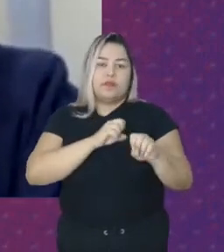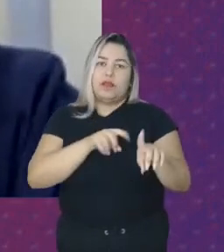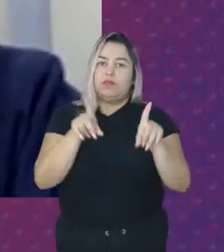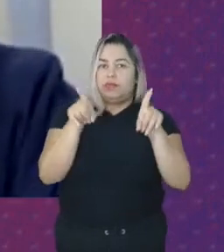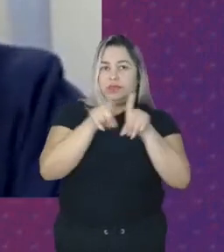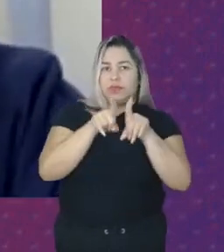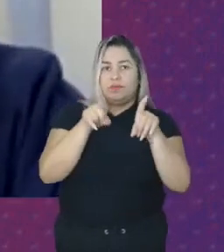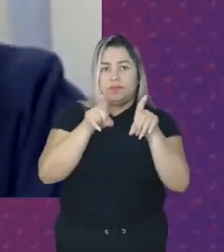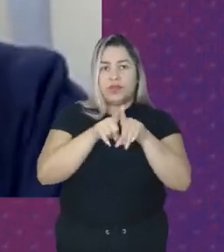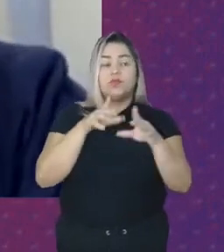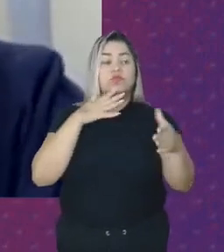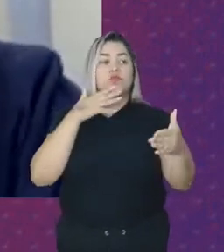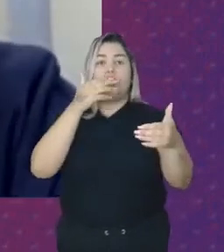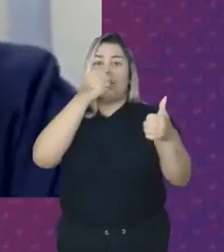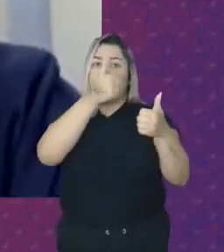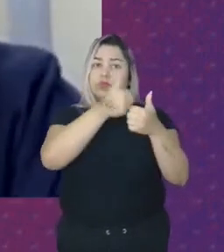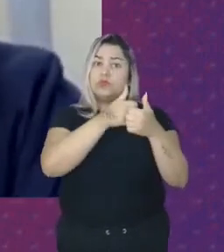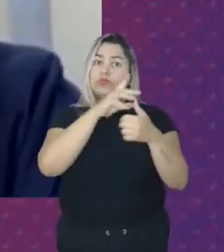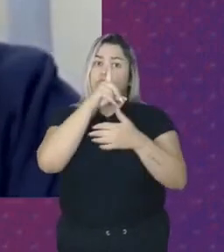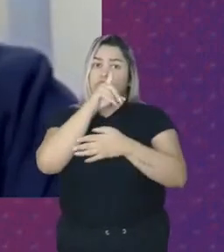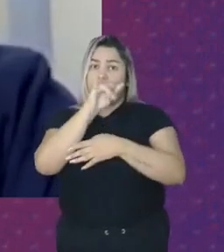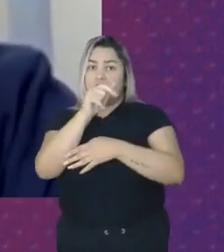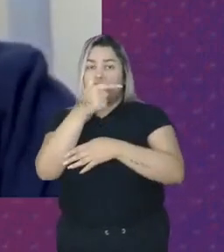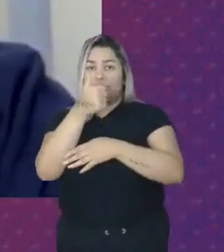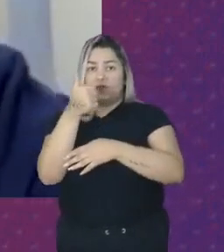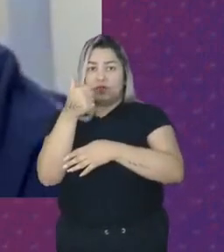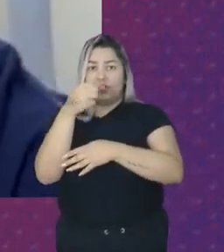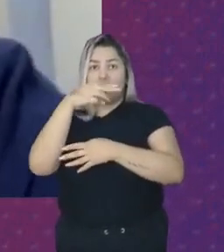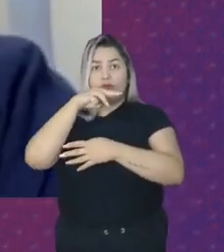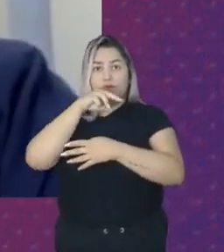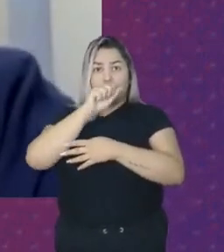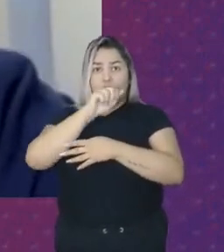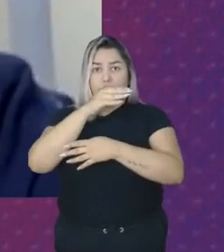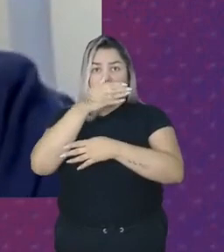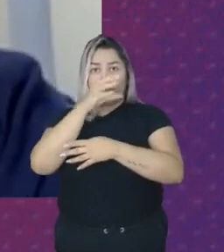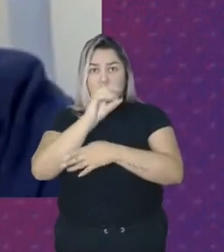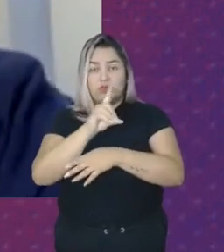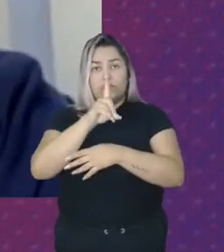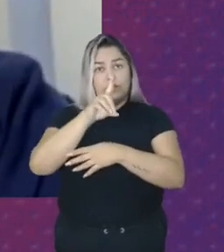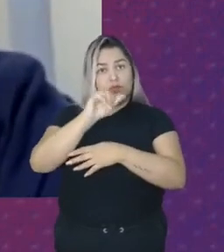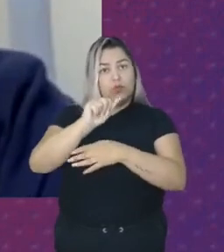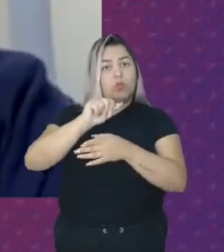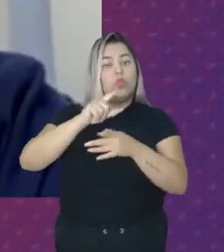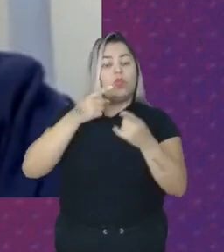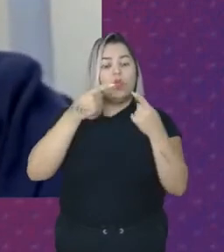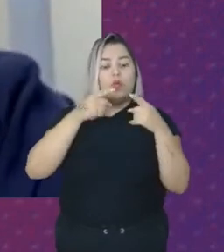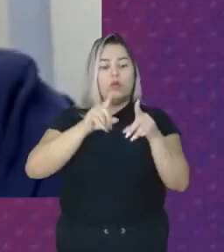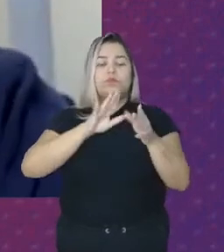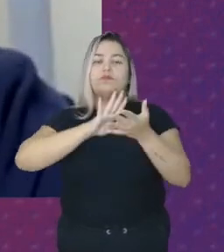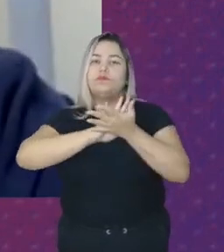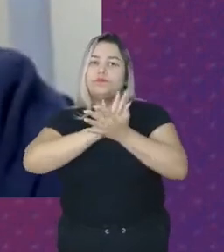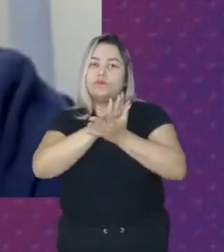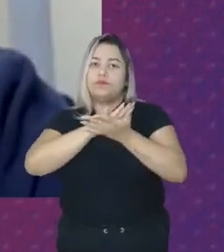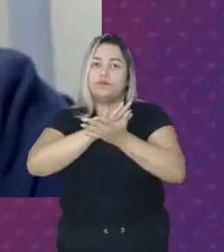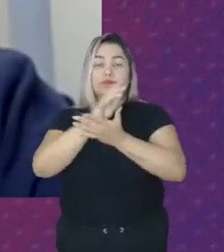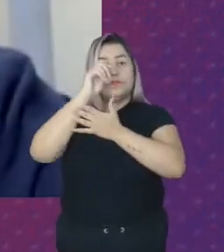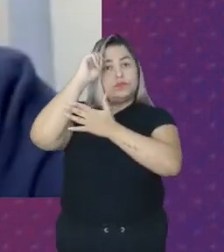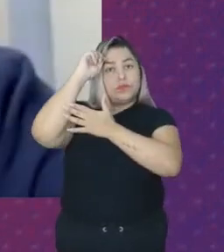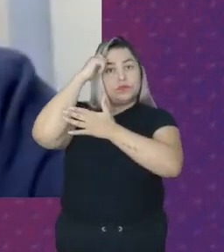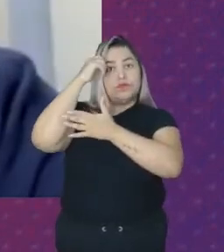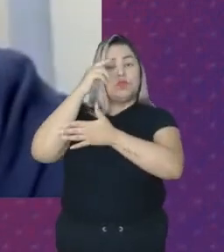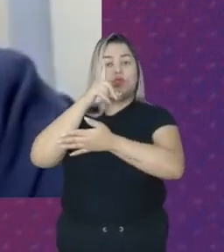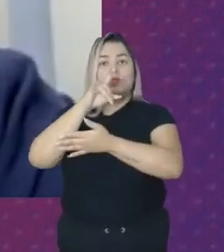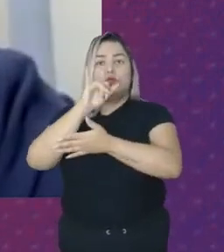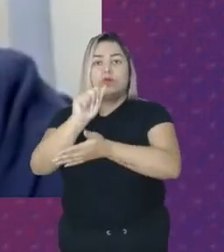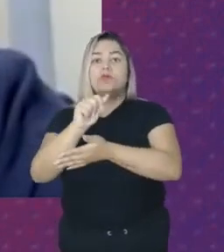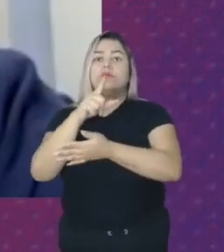também nos aproximando do dia 21 de março, que é um dia de luta contra a discriminação racial, também um dia